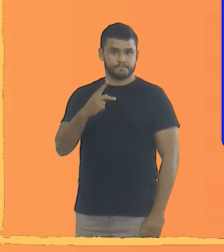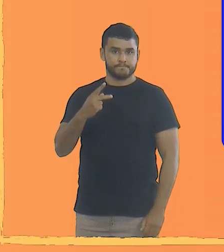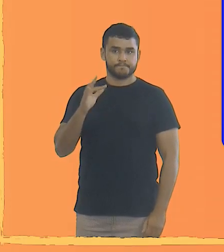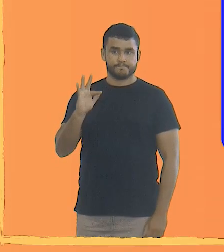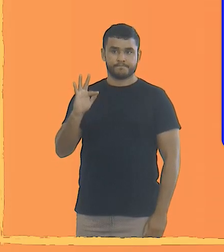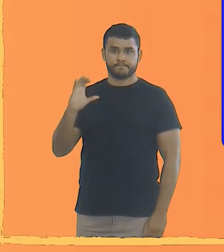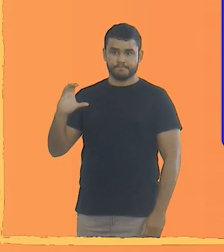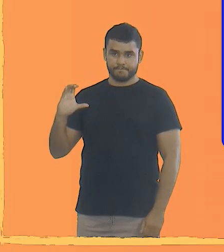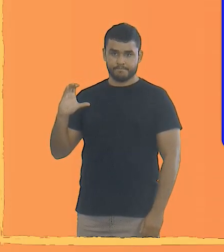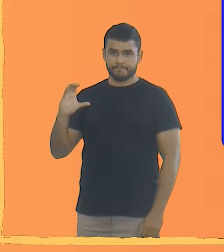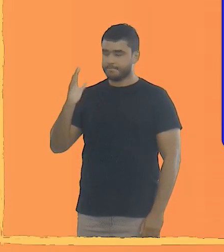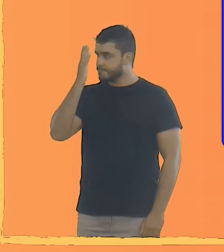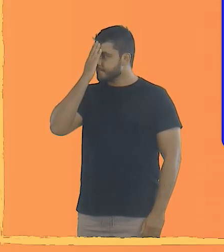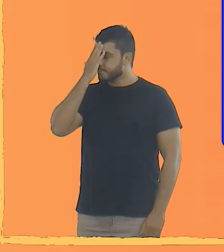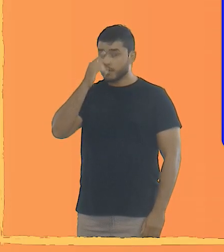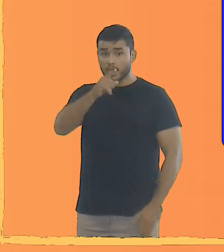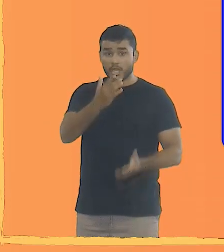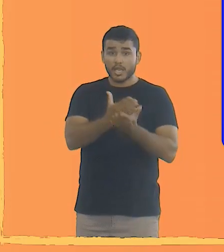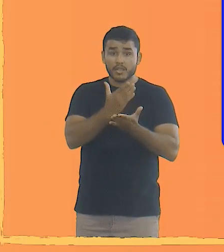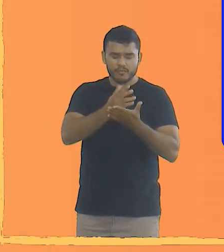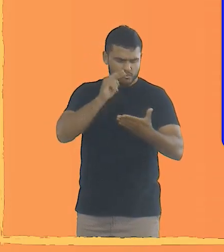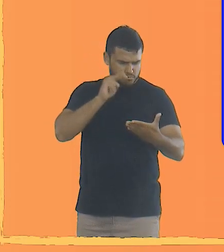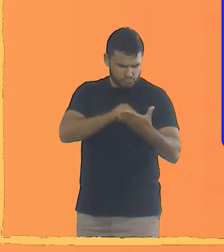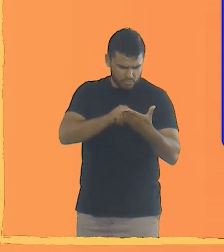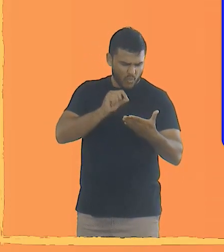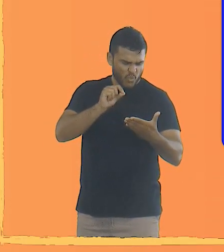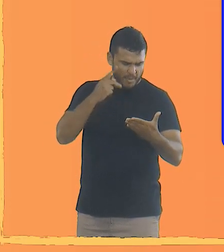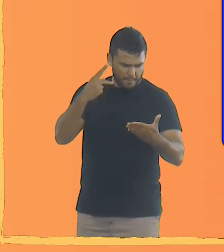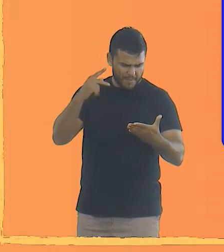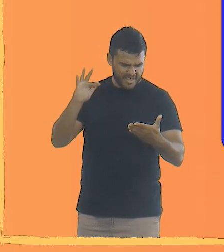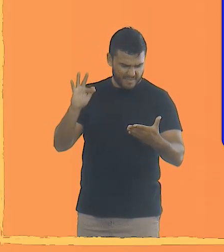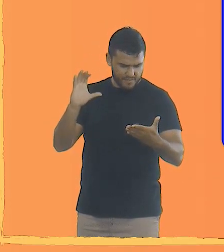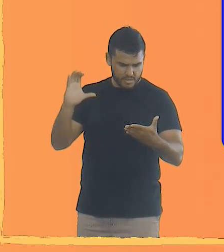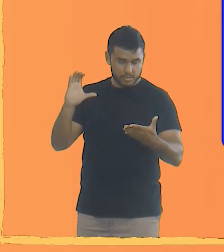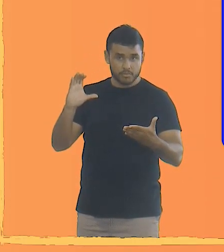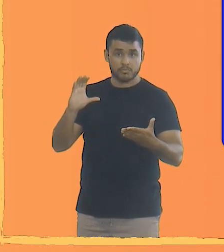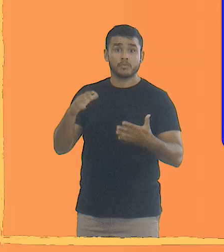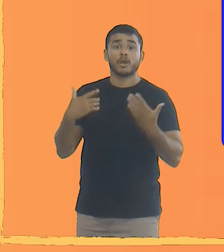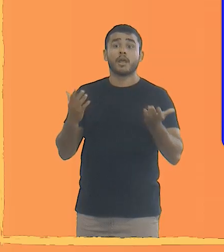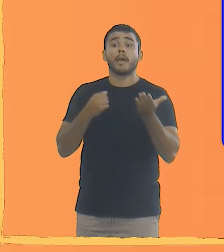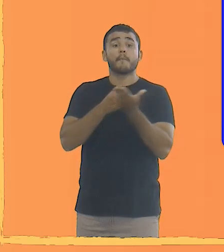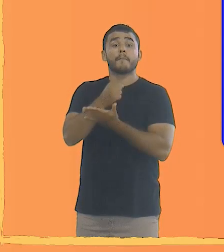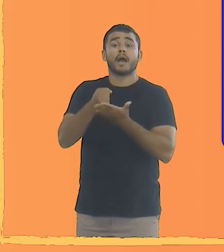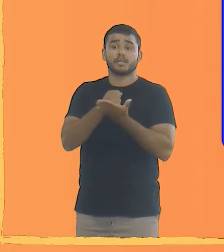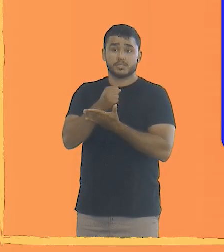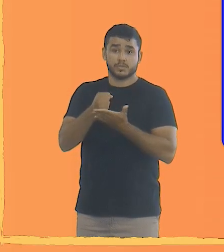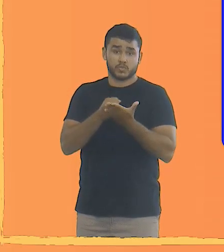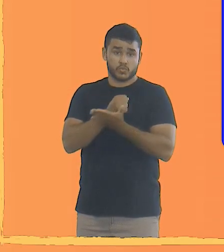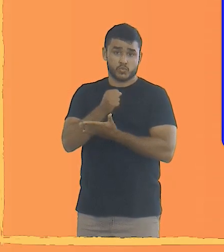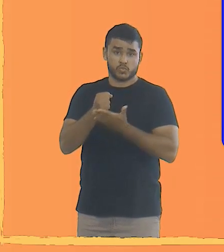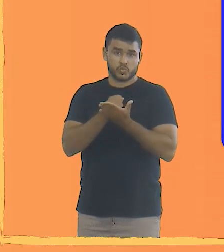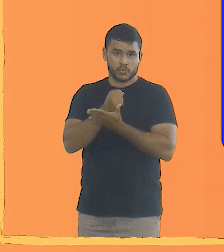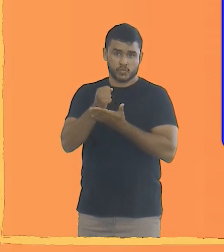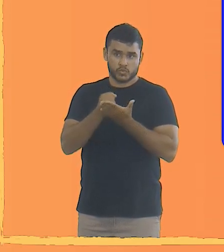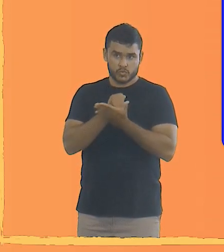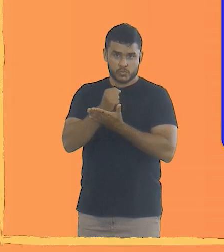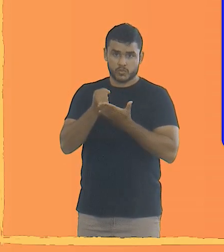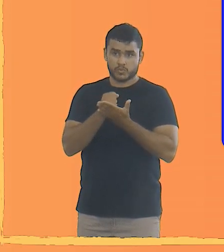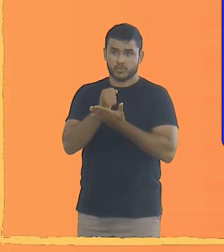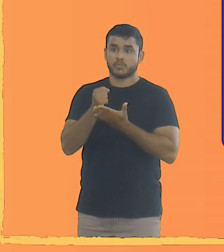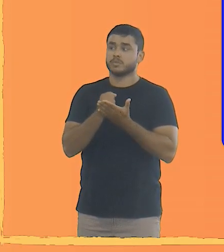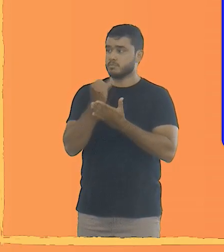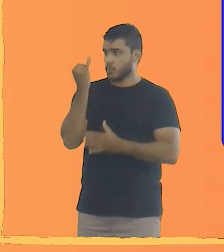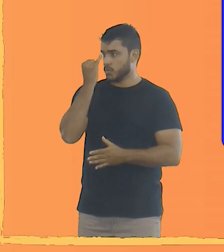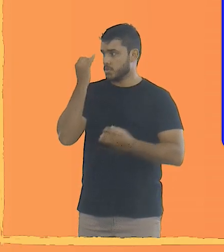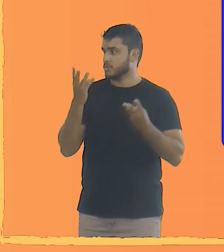princípio fundamental da contagem, tá certo? Alexandre, no que é que consiste esse princípio fundamental da contagem?